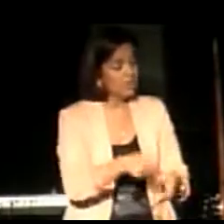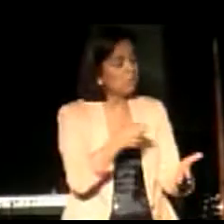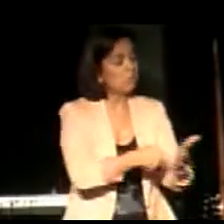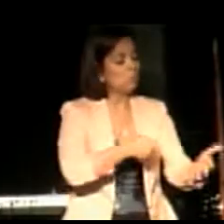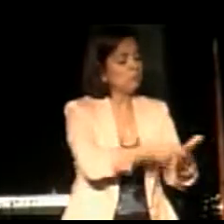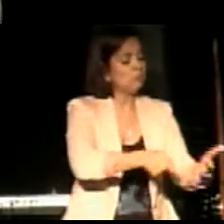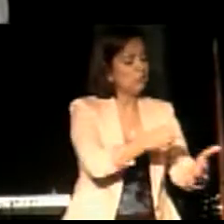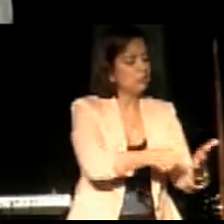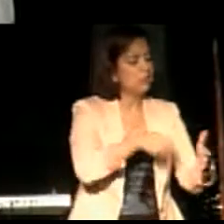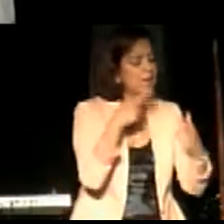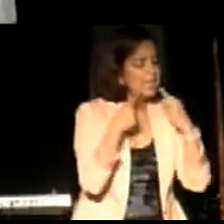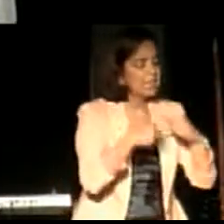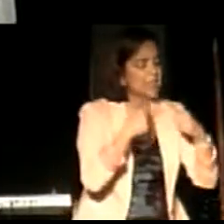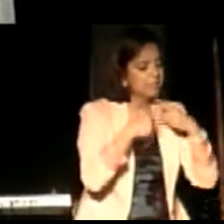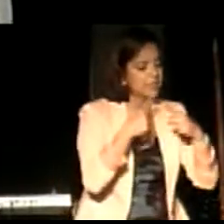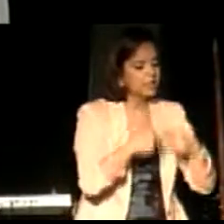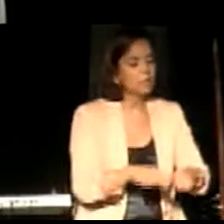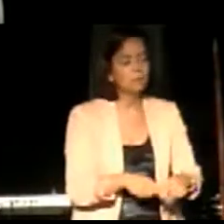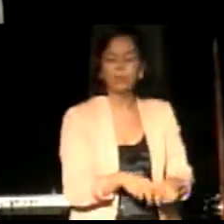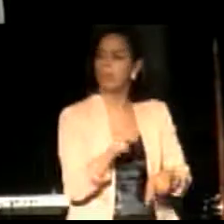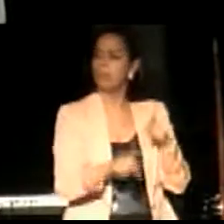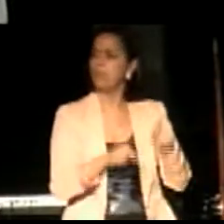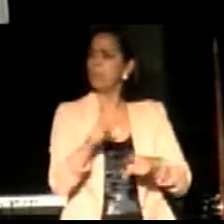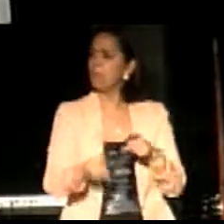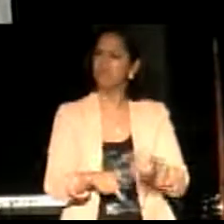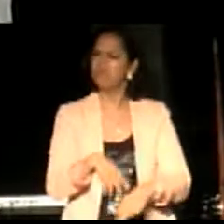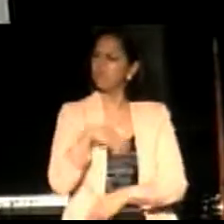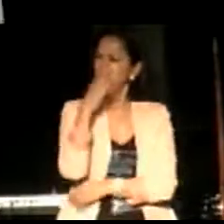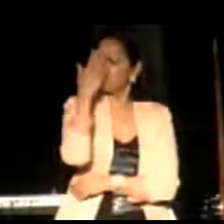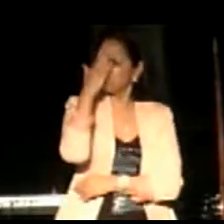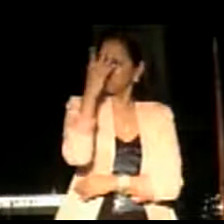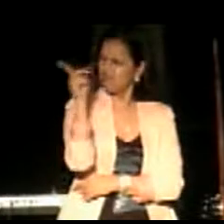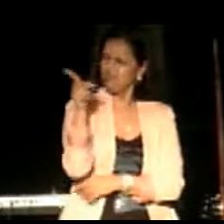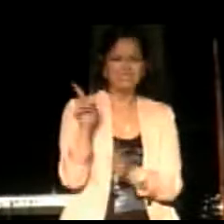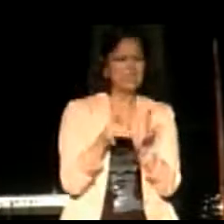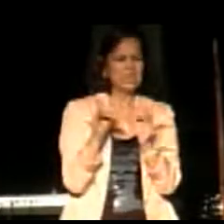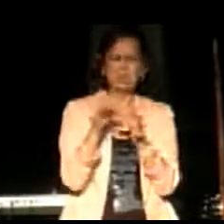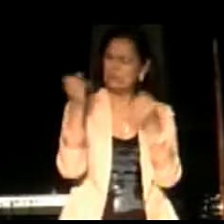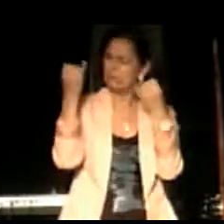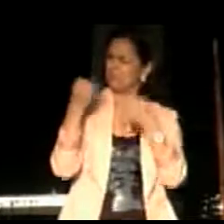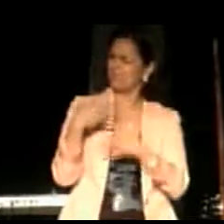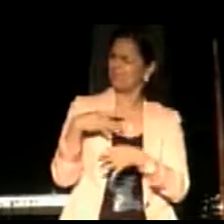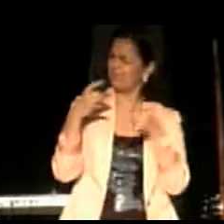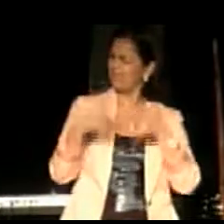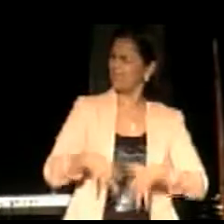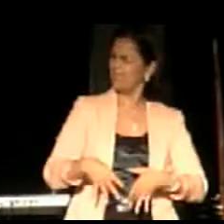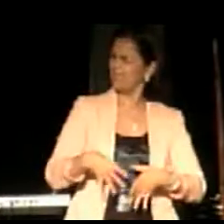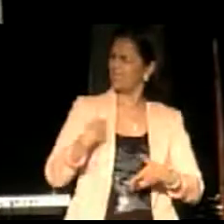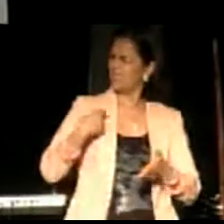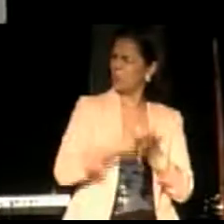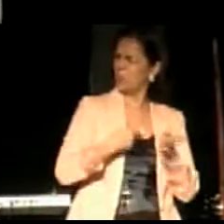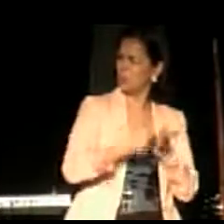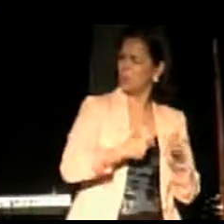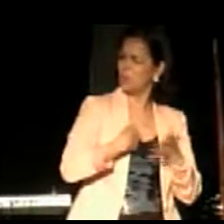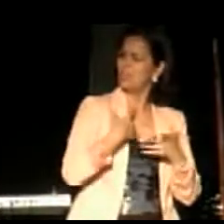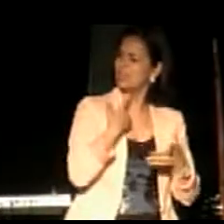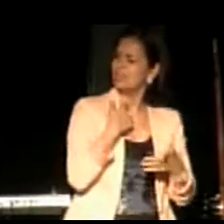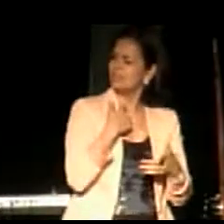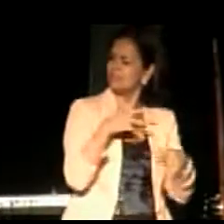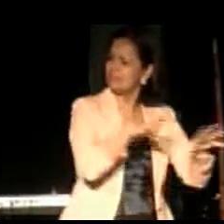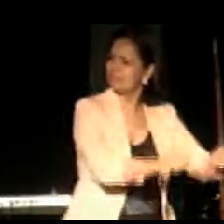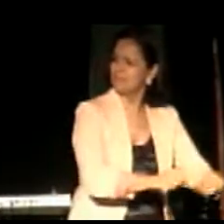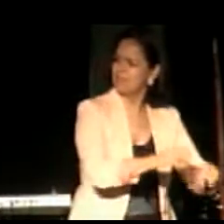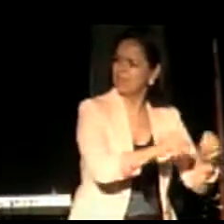terra. Infelizmente, eles não entenderam. Por isso eu disse a vocês que o princípio da mansidão é o abrir mão